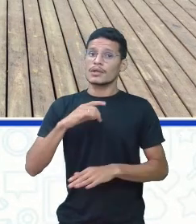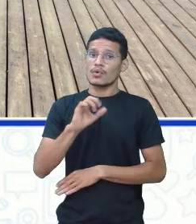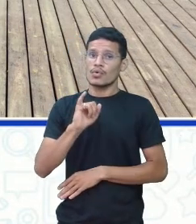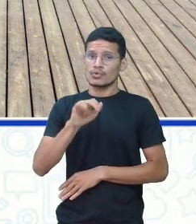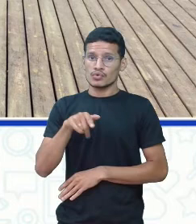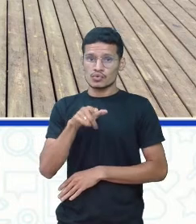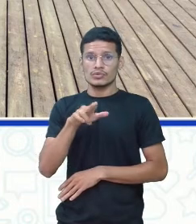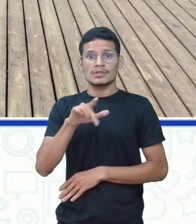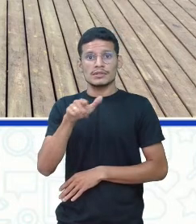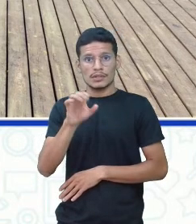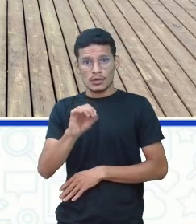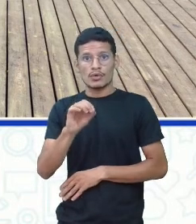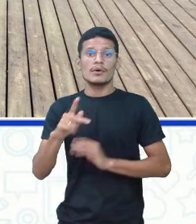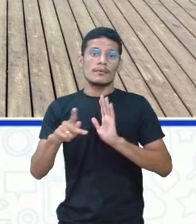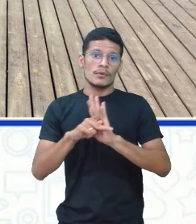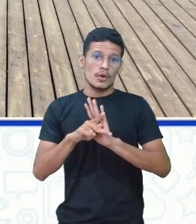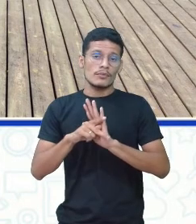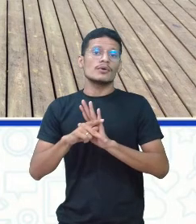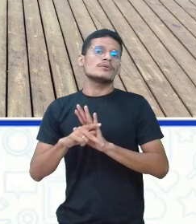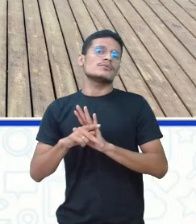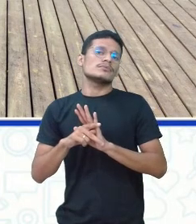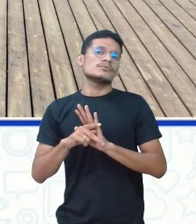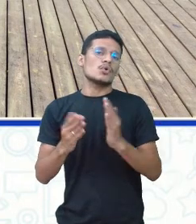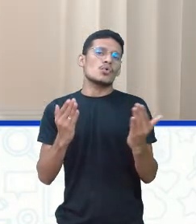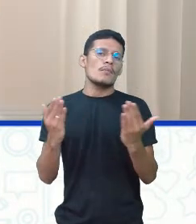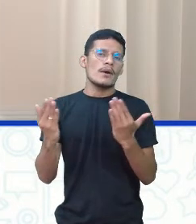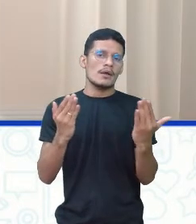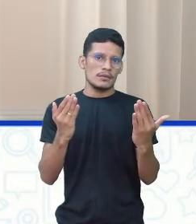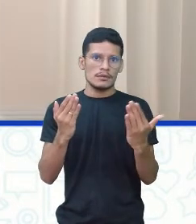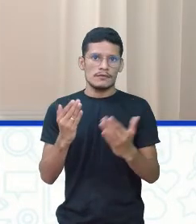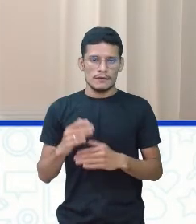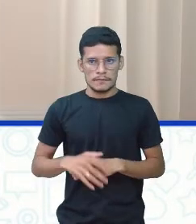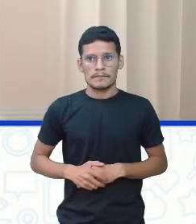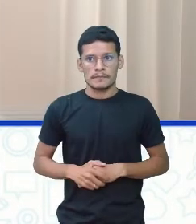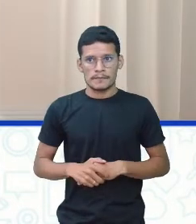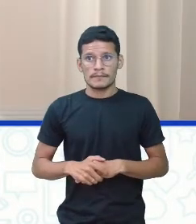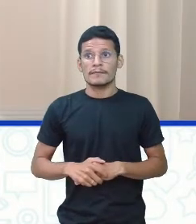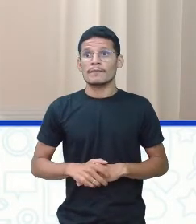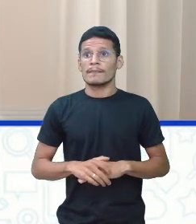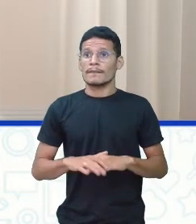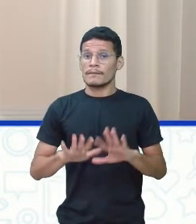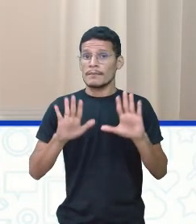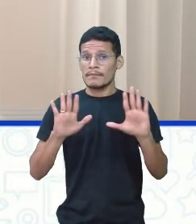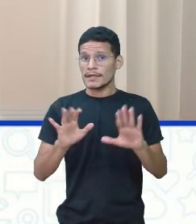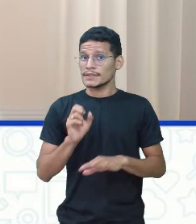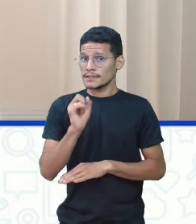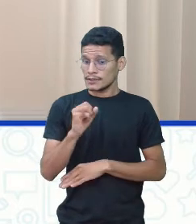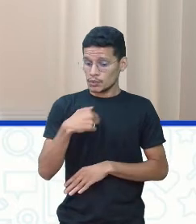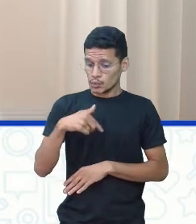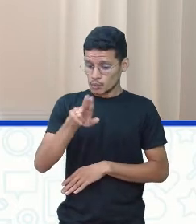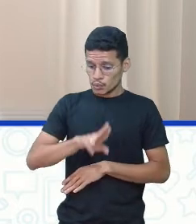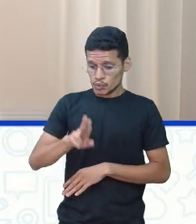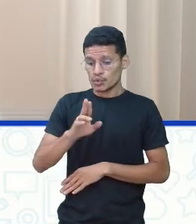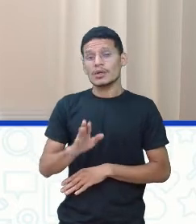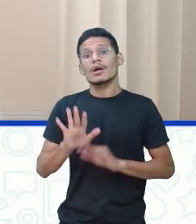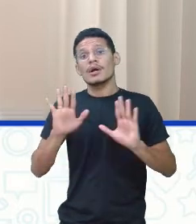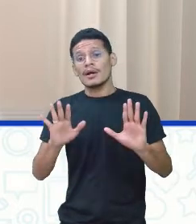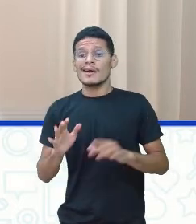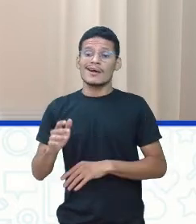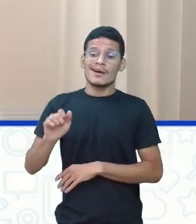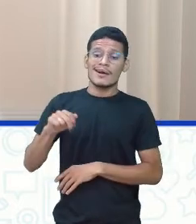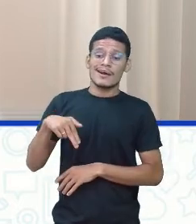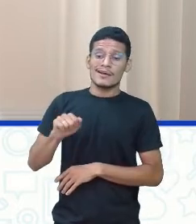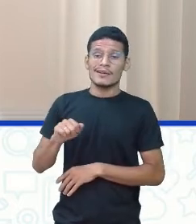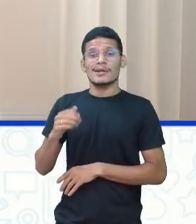conjunção subordinativa adverbial comparativa. No entanto, se eu uso como Ana estava